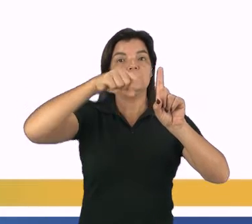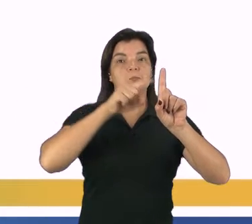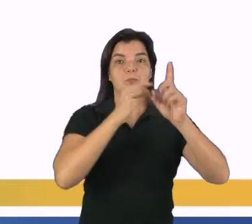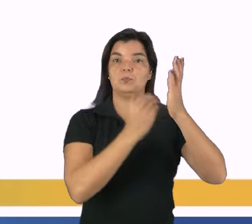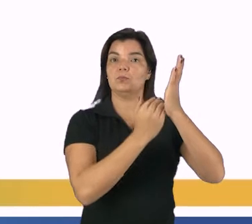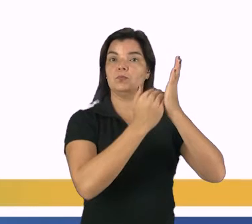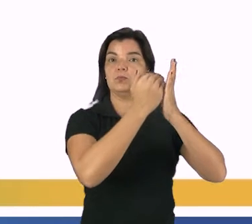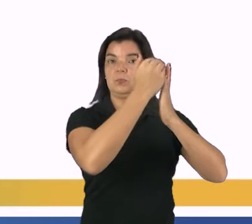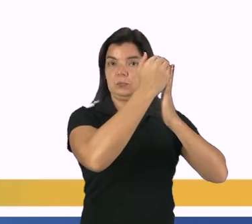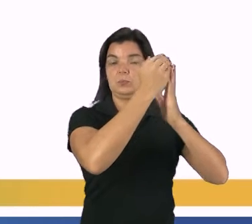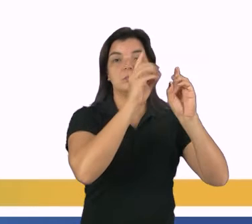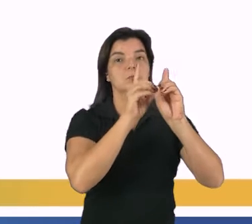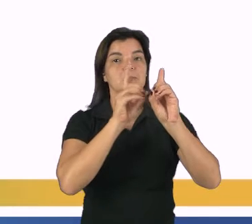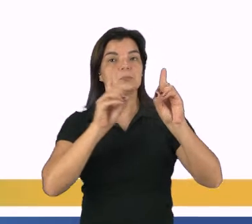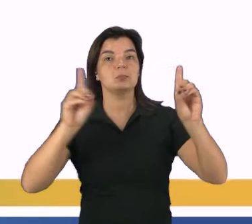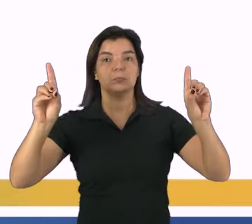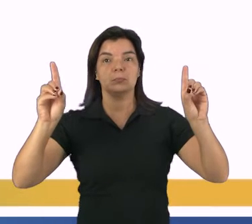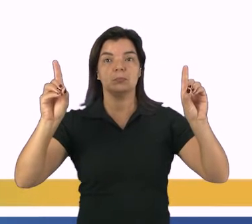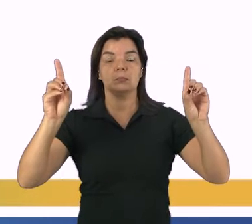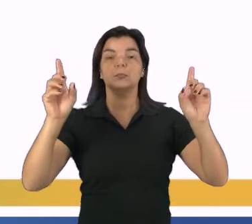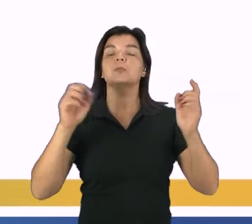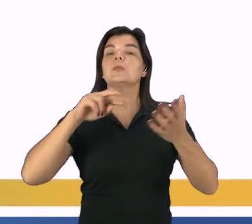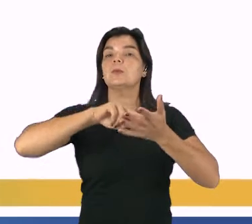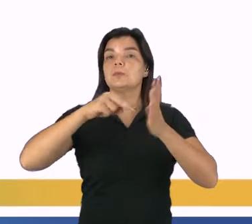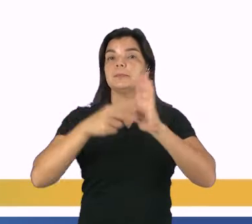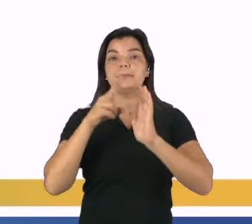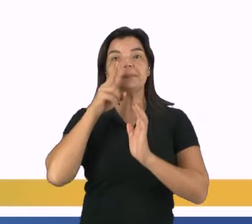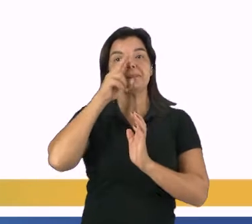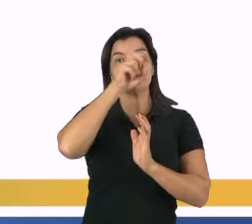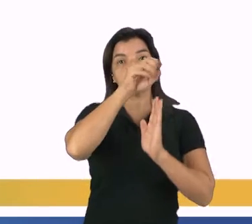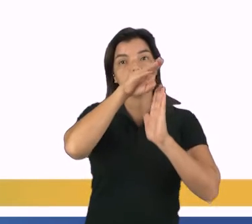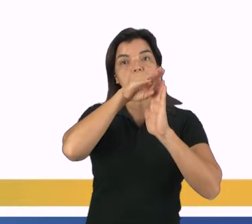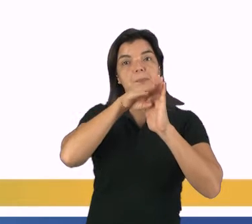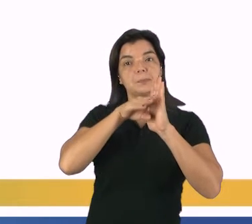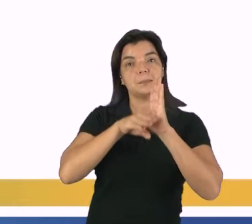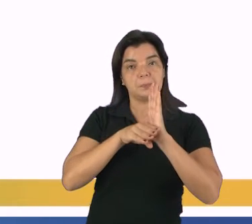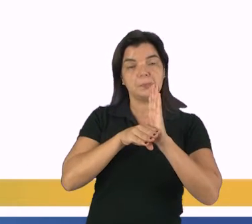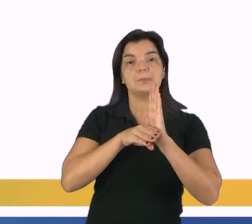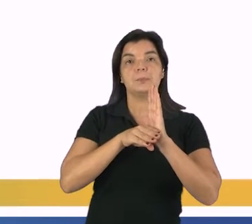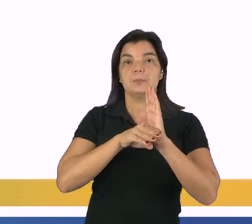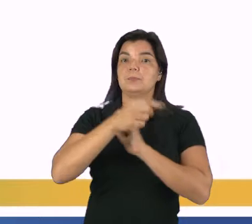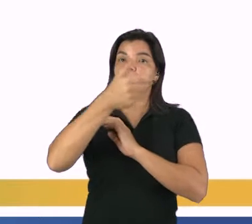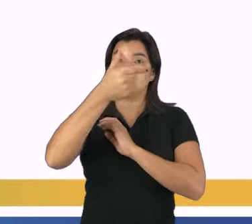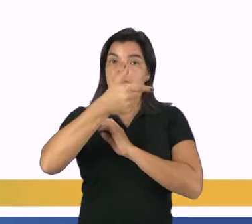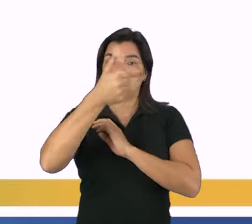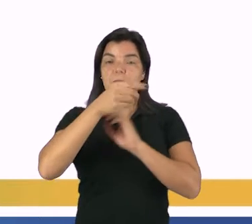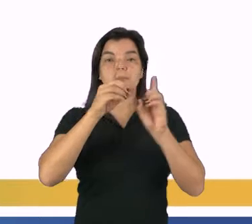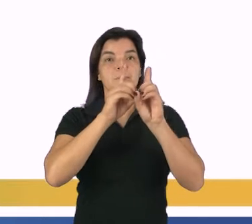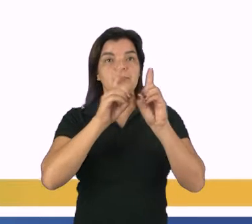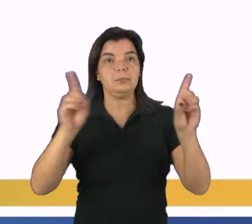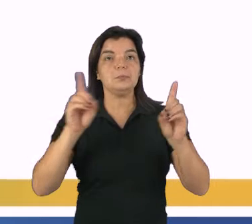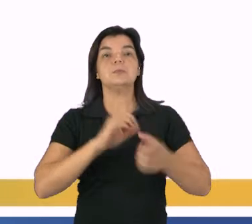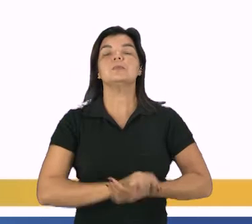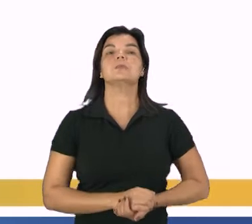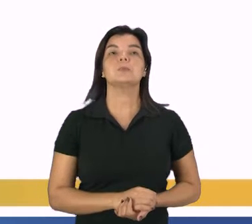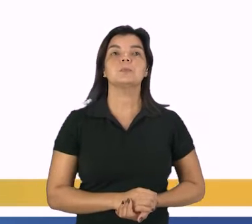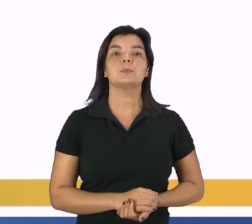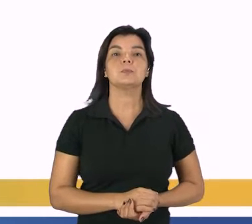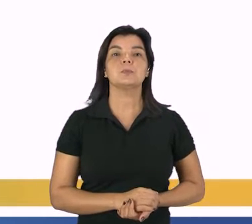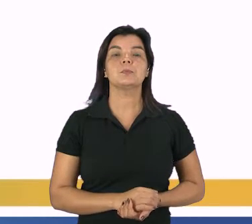maior o valor das cargas que interagem, maior o valor da força,